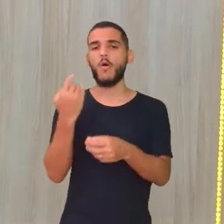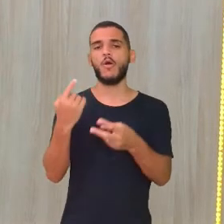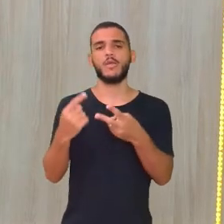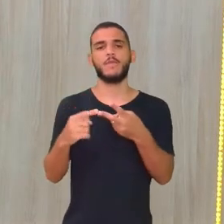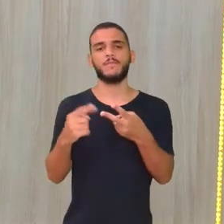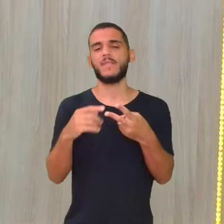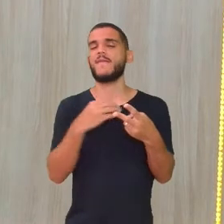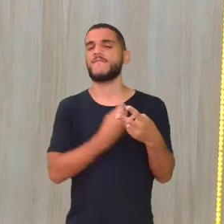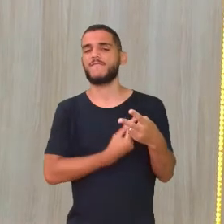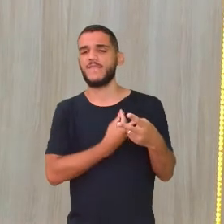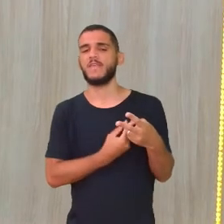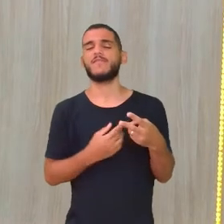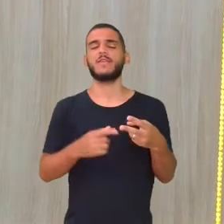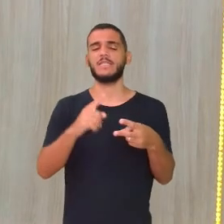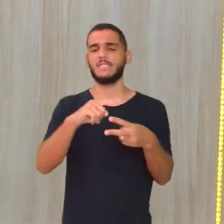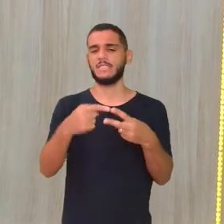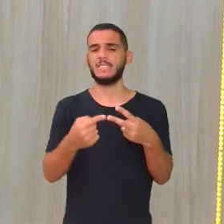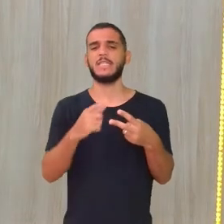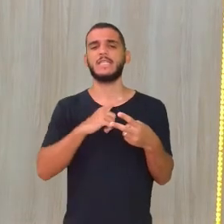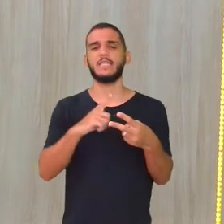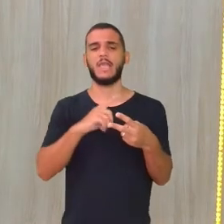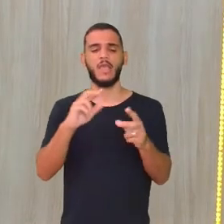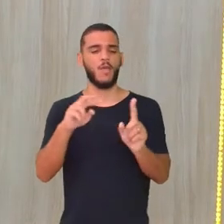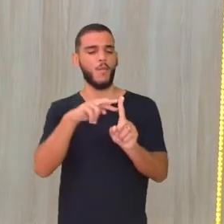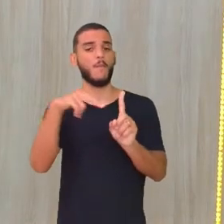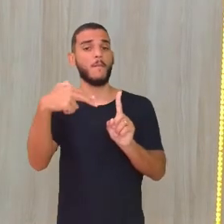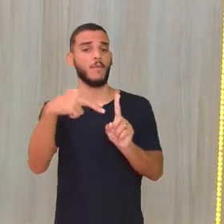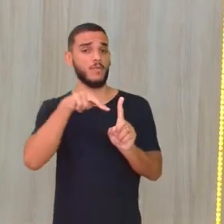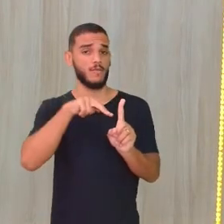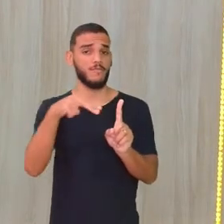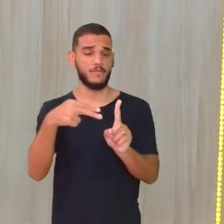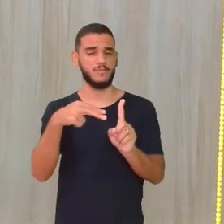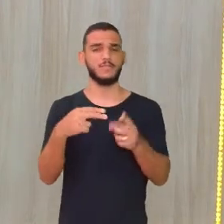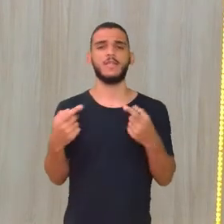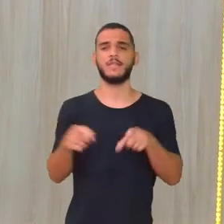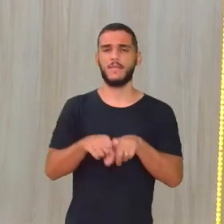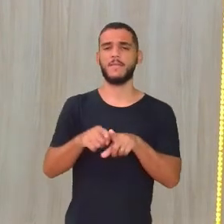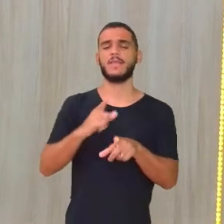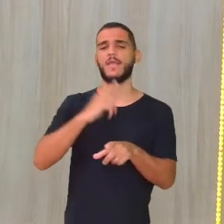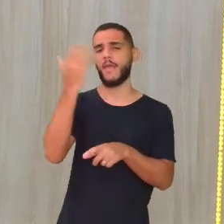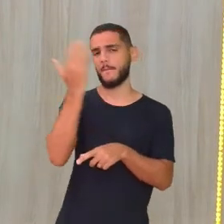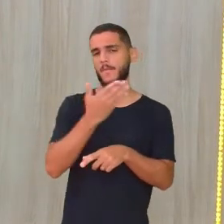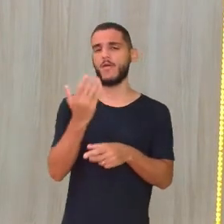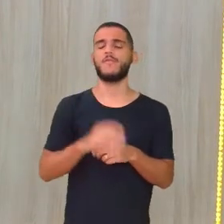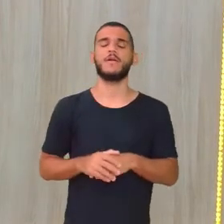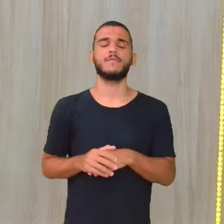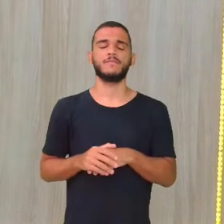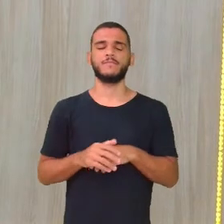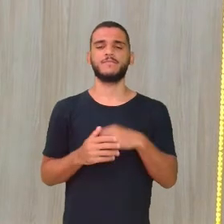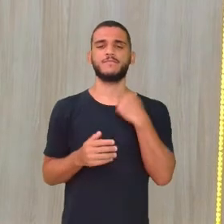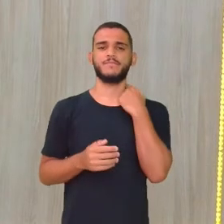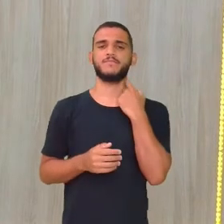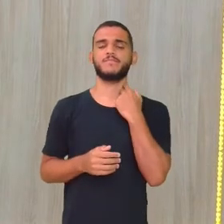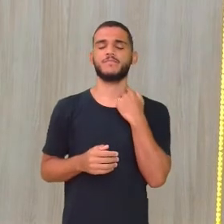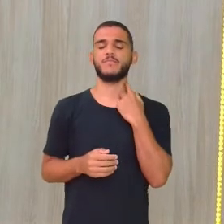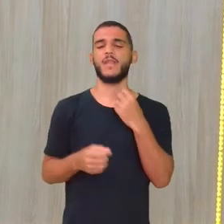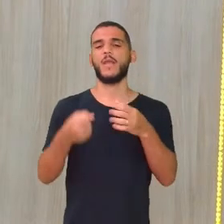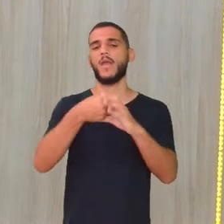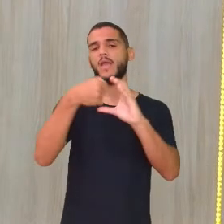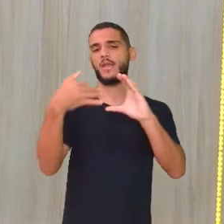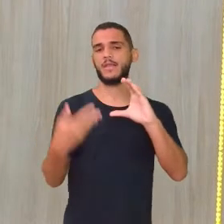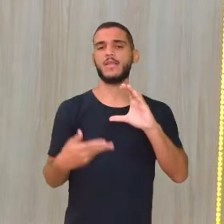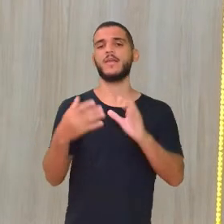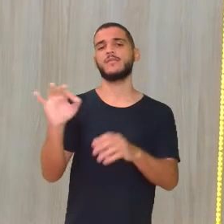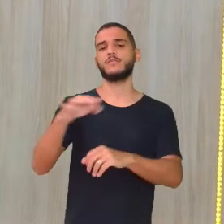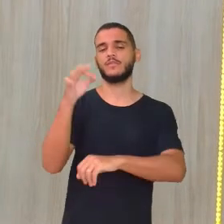vive. Então, eu tenho aí uma observação e eu tenho o fato. Essa observação das características do